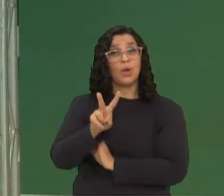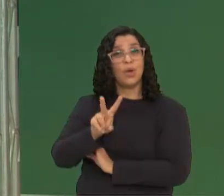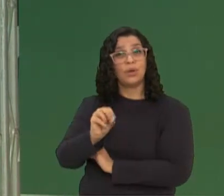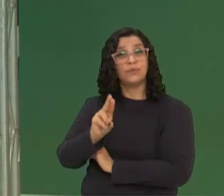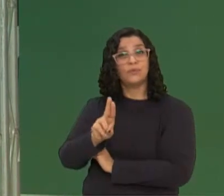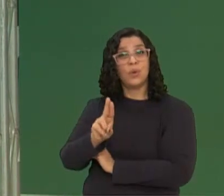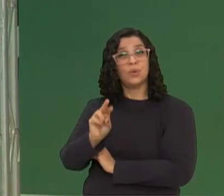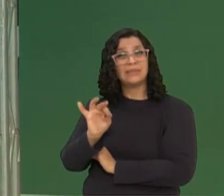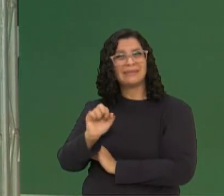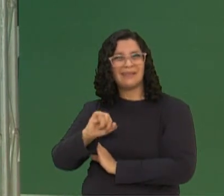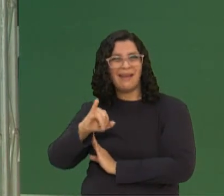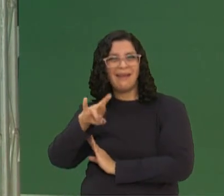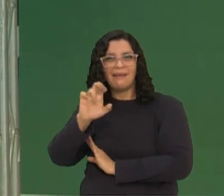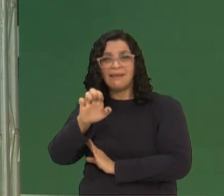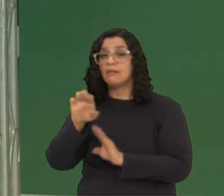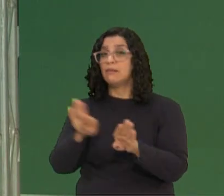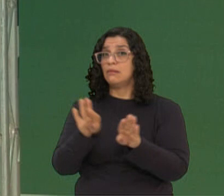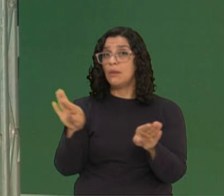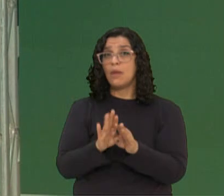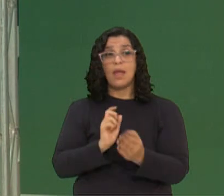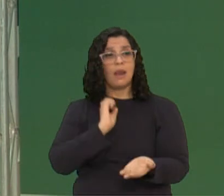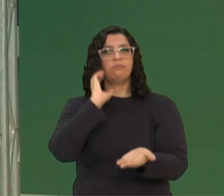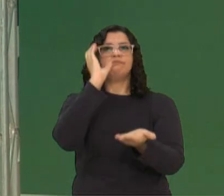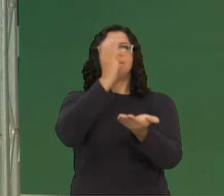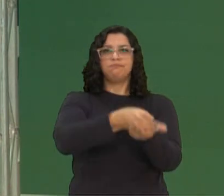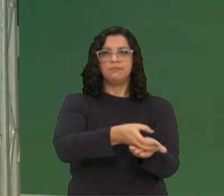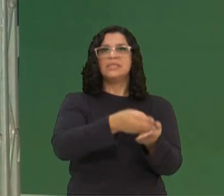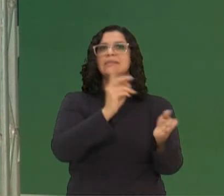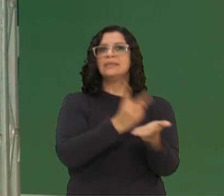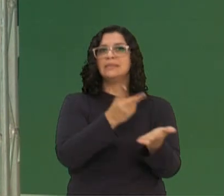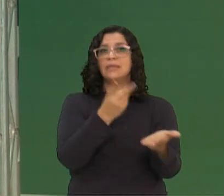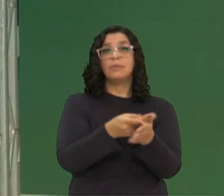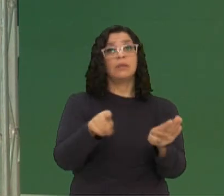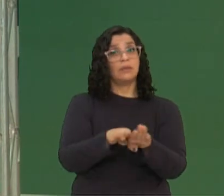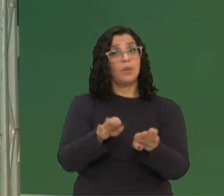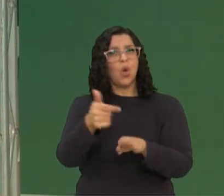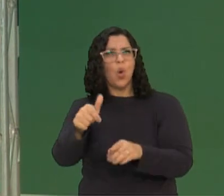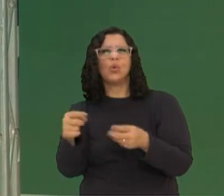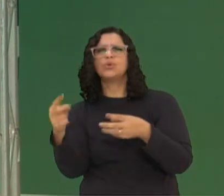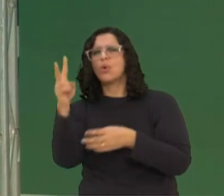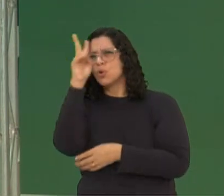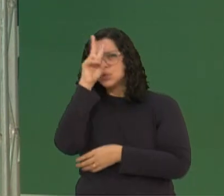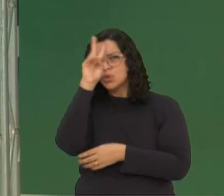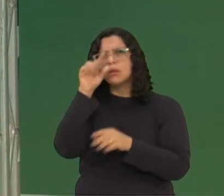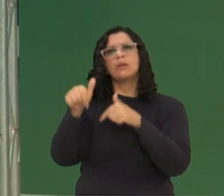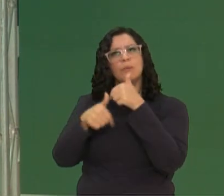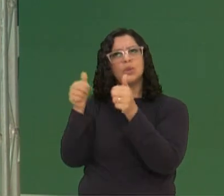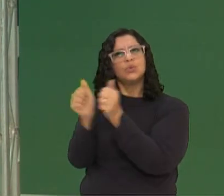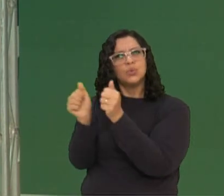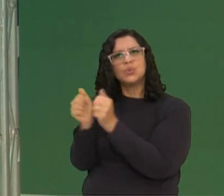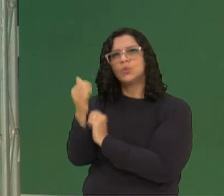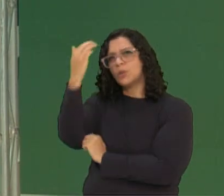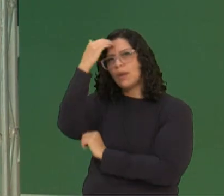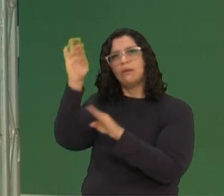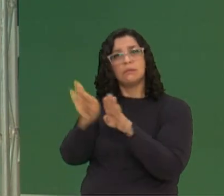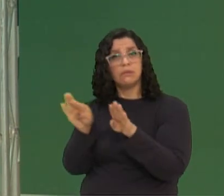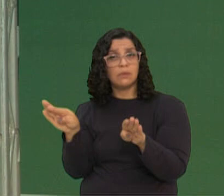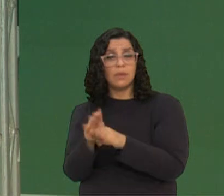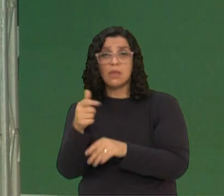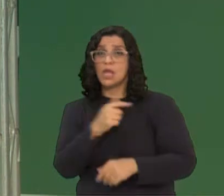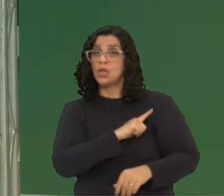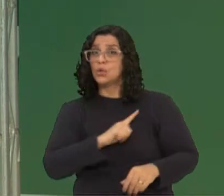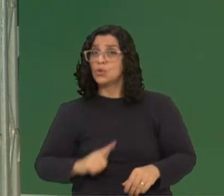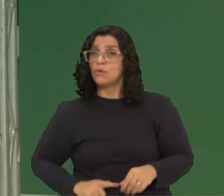recebia a pensão dele para trabalhar para ele. Lembro-me de um grande historiador, Burckhardt, também trabalhou na corte dele. Então, ele vai